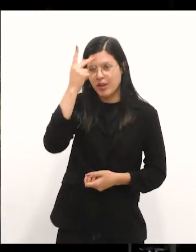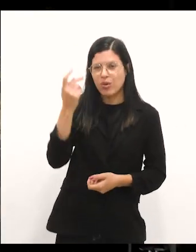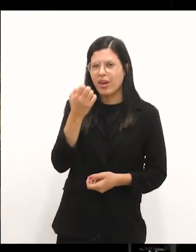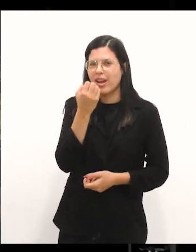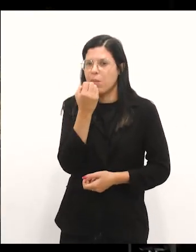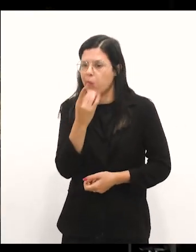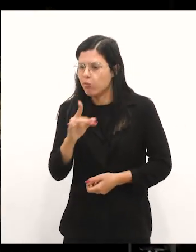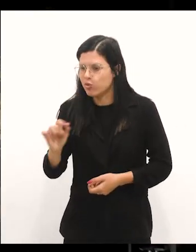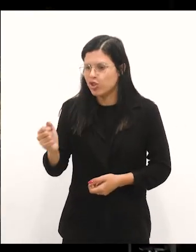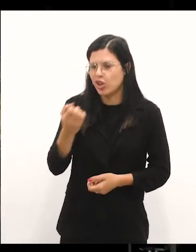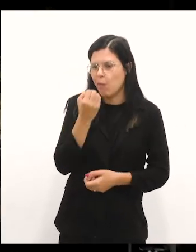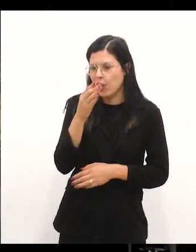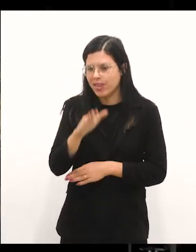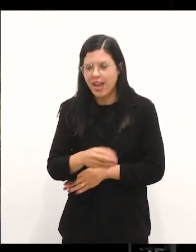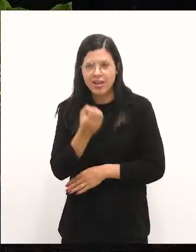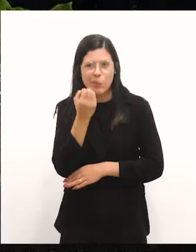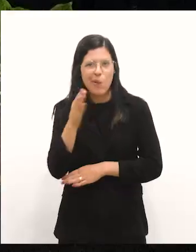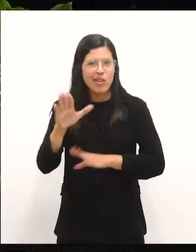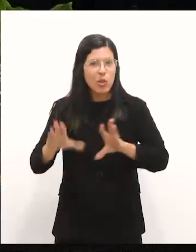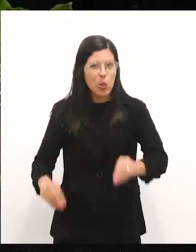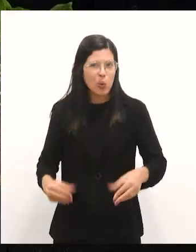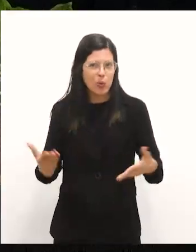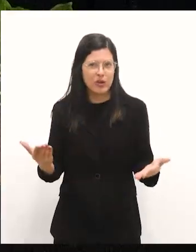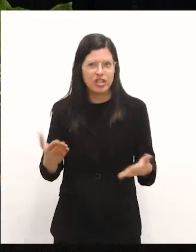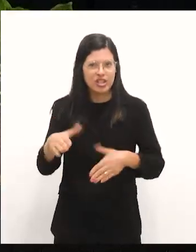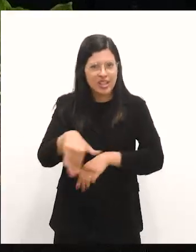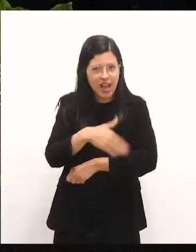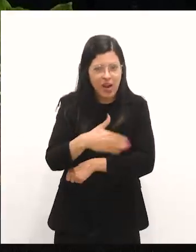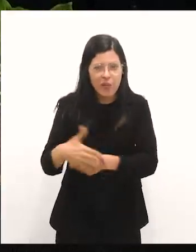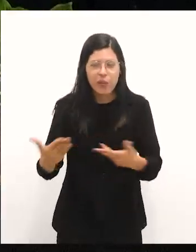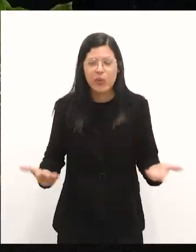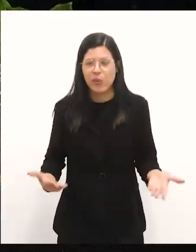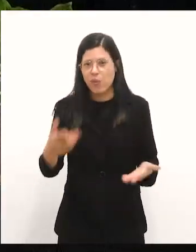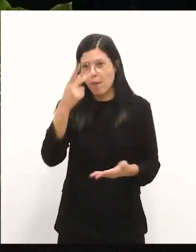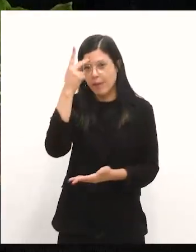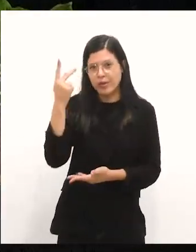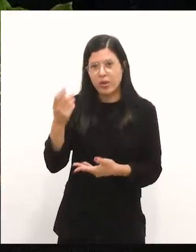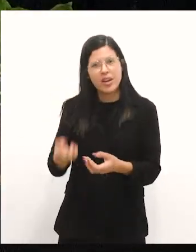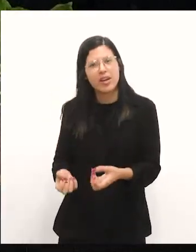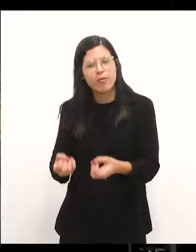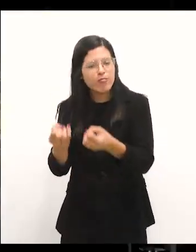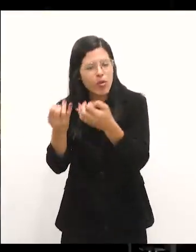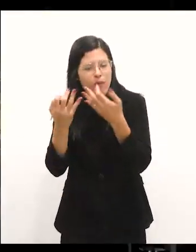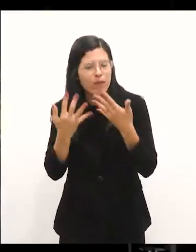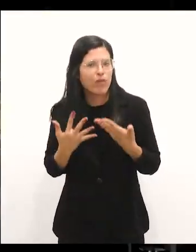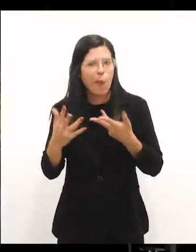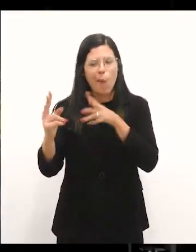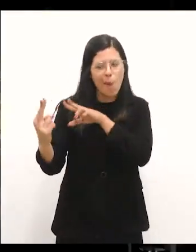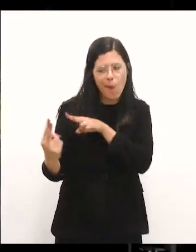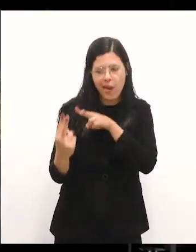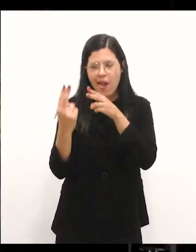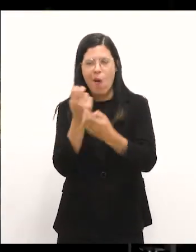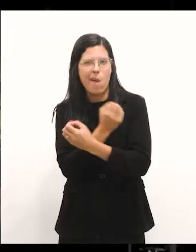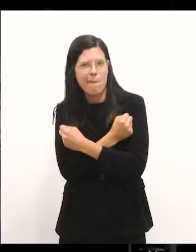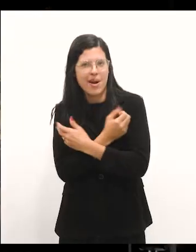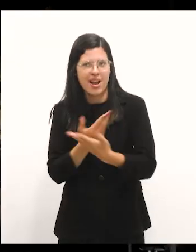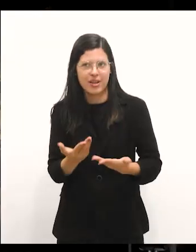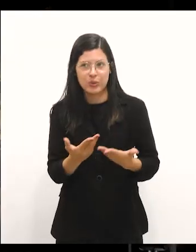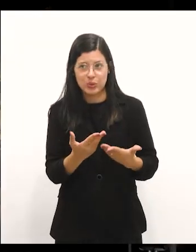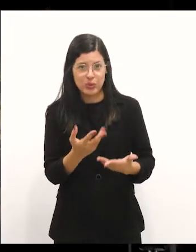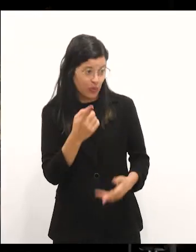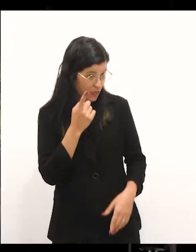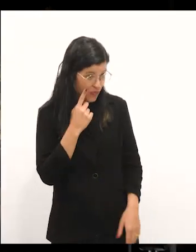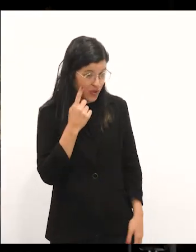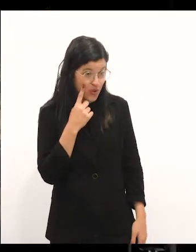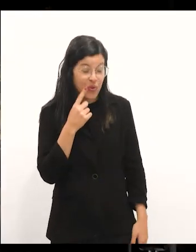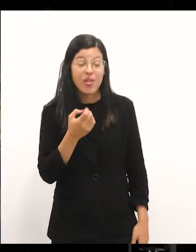ele deu um bom dia, boa tarde, boa noite, alguém que ele ouviu quando foi necessário, um abraço que ele deu, um olhar que ele lançou.